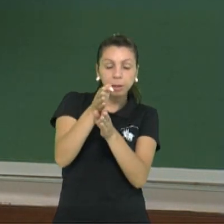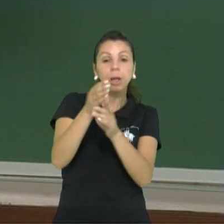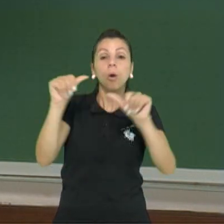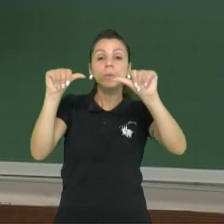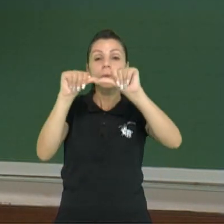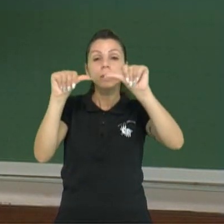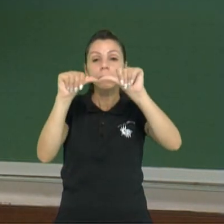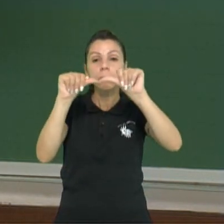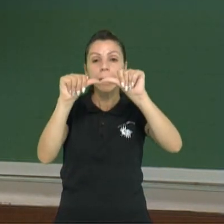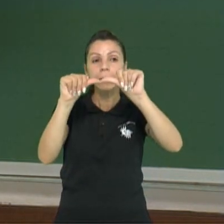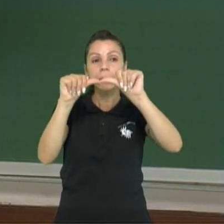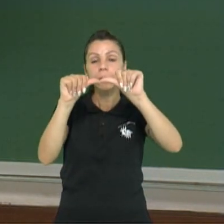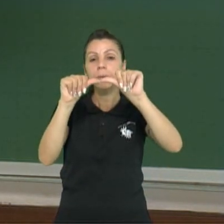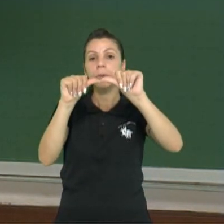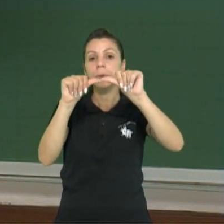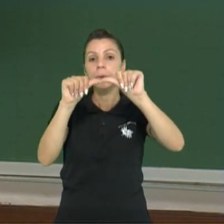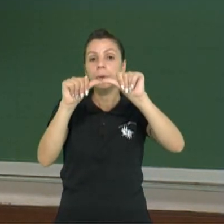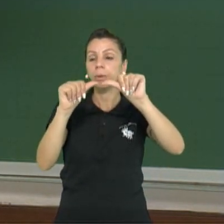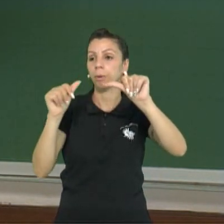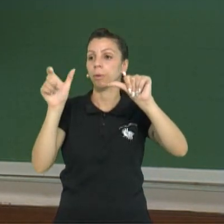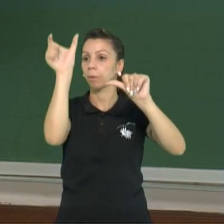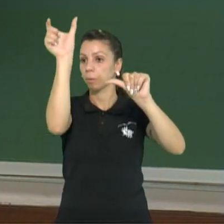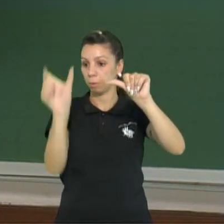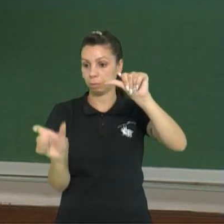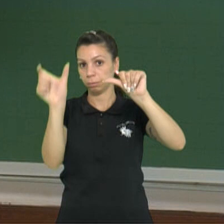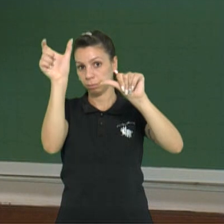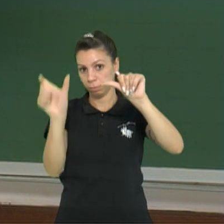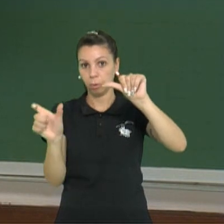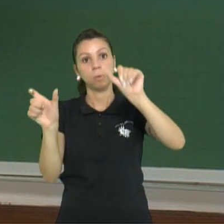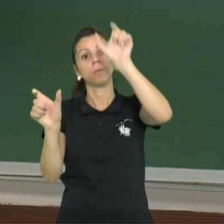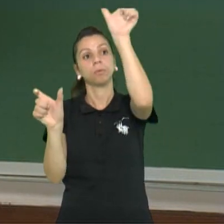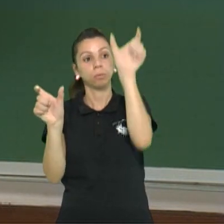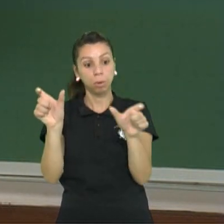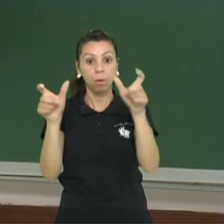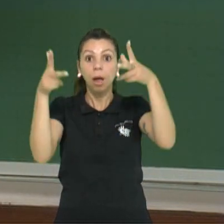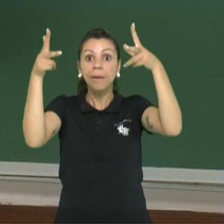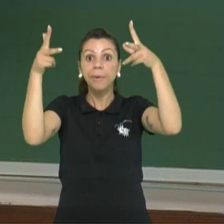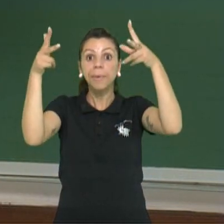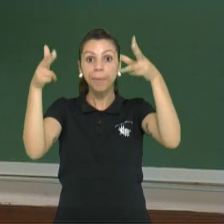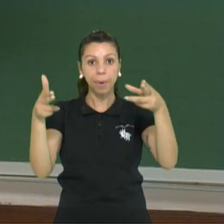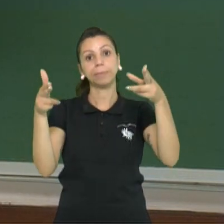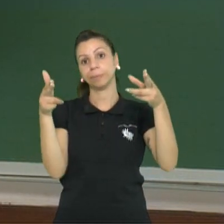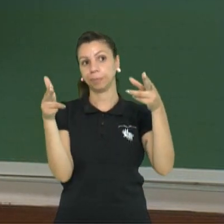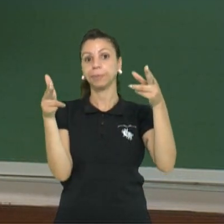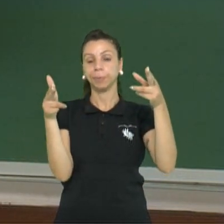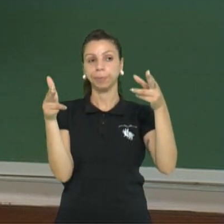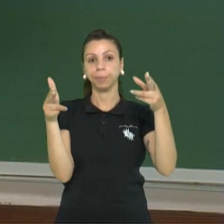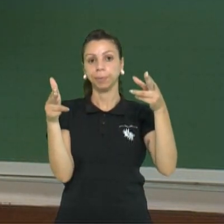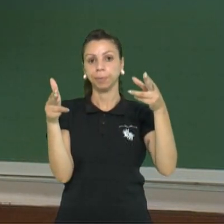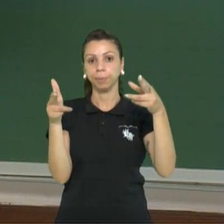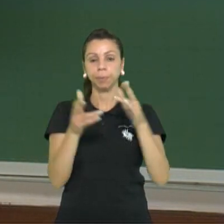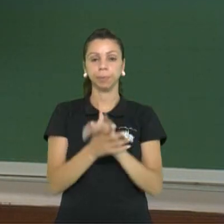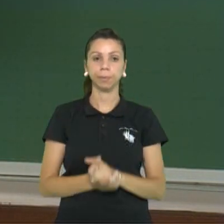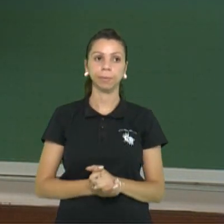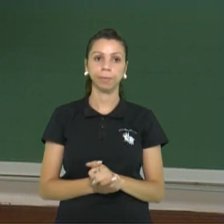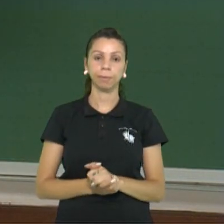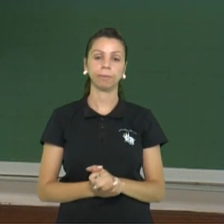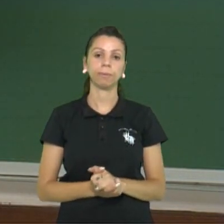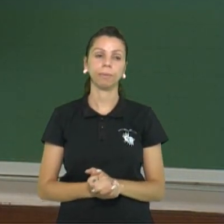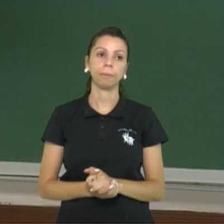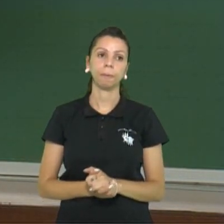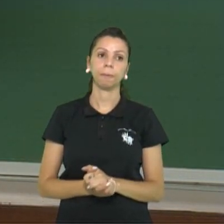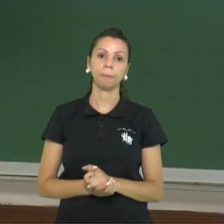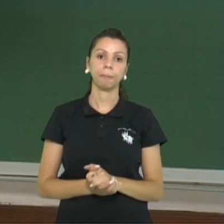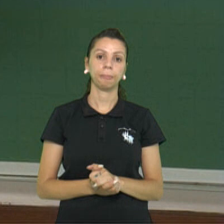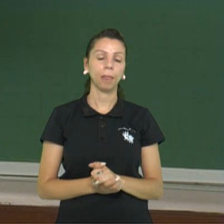simétrica. Tudo que eu tenho do teu lado direito aí, eu tenho do lado esquerdo aqui também, né? Você diferente